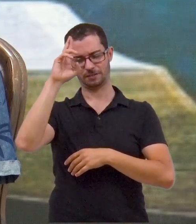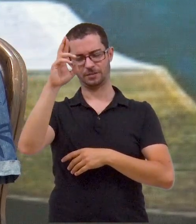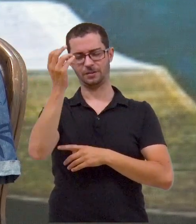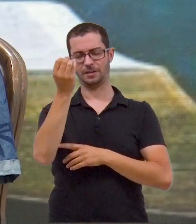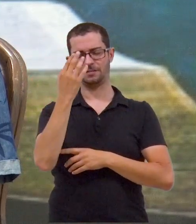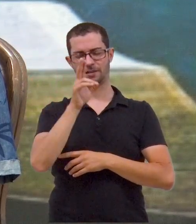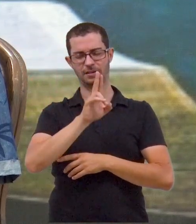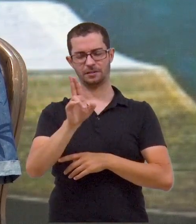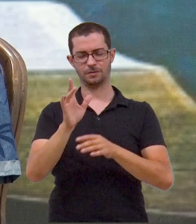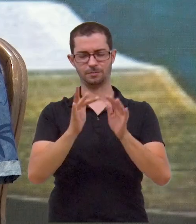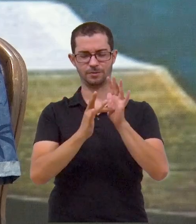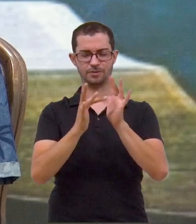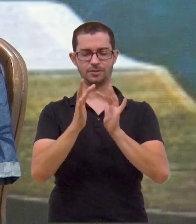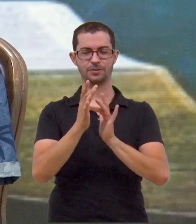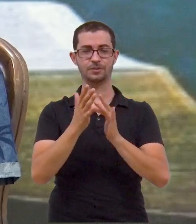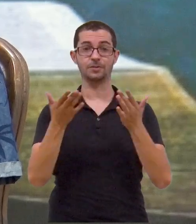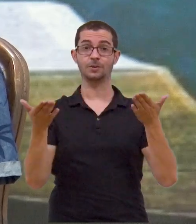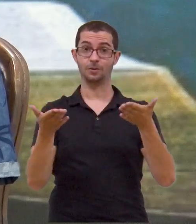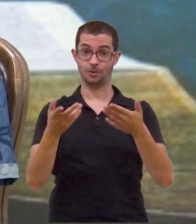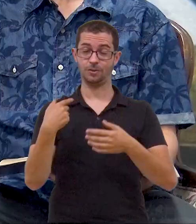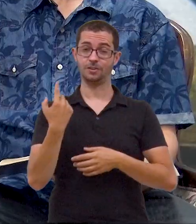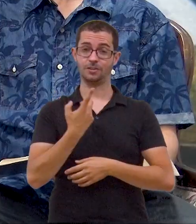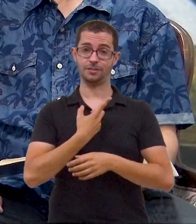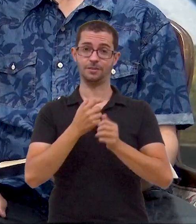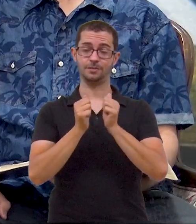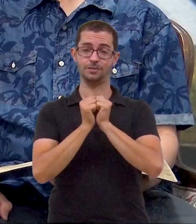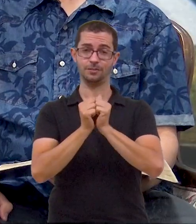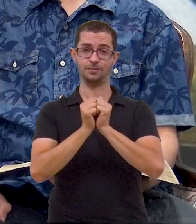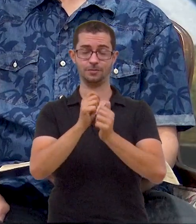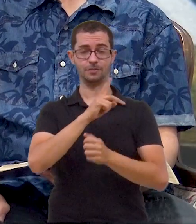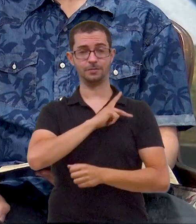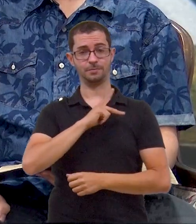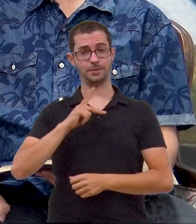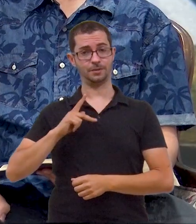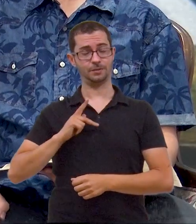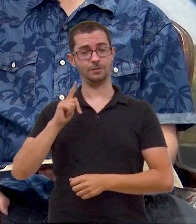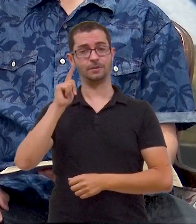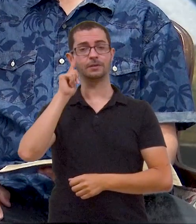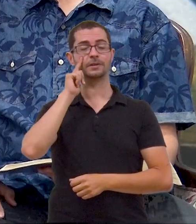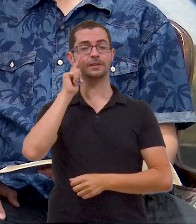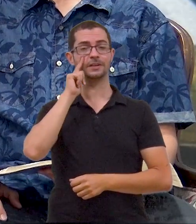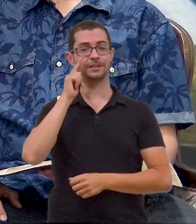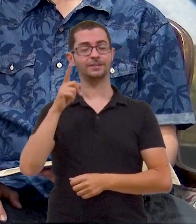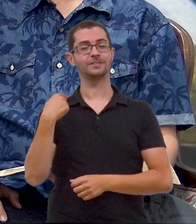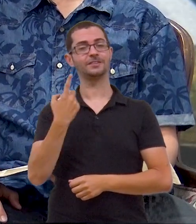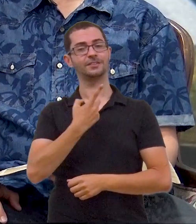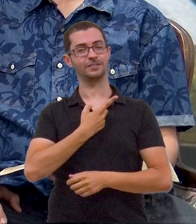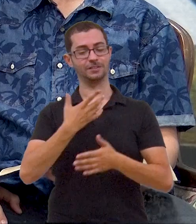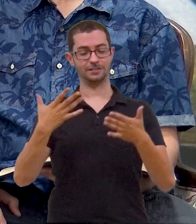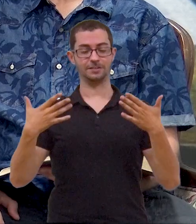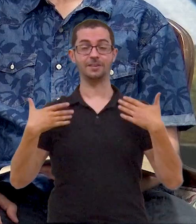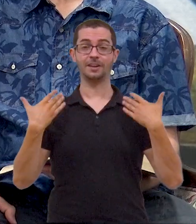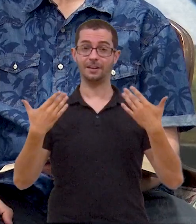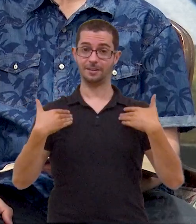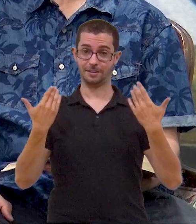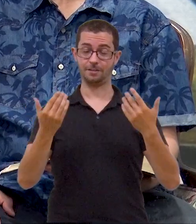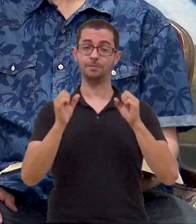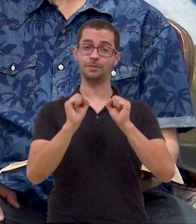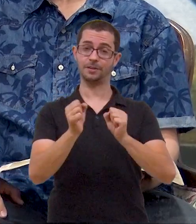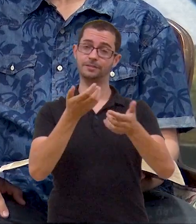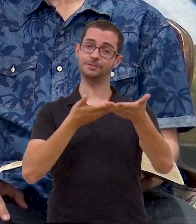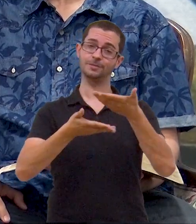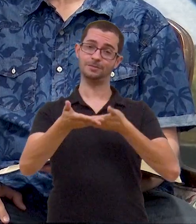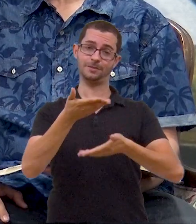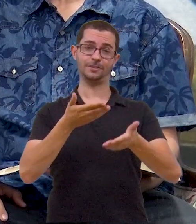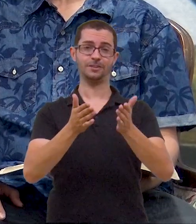Amém. Hoje nós estamos com o pastor Glênio e é uma alegria, mais uma vez, podermos compartilhar a palavra. Pastor,